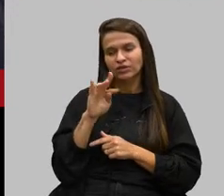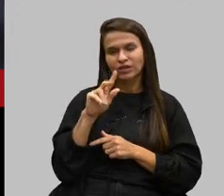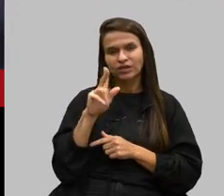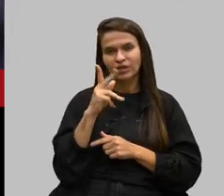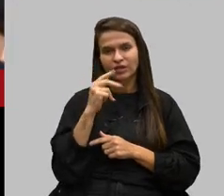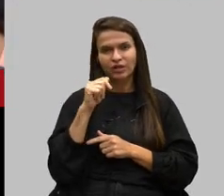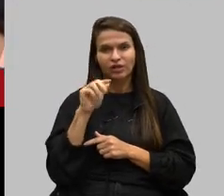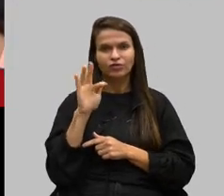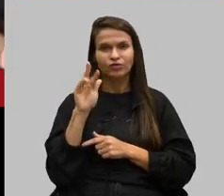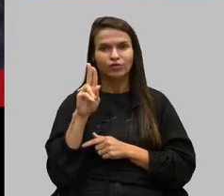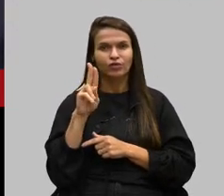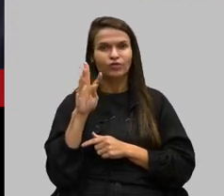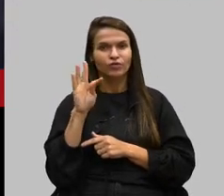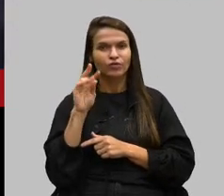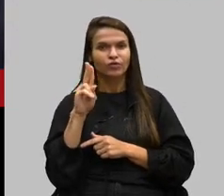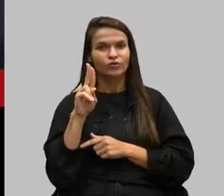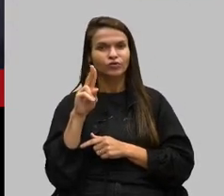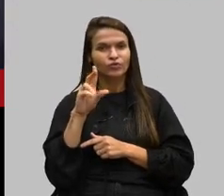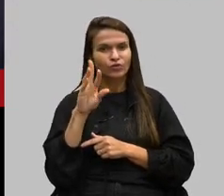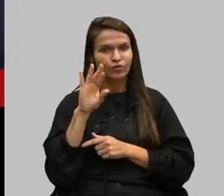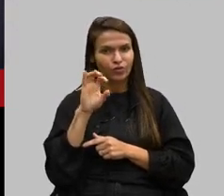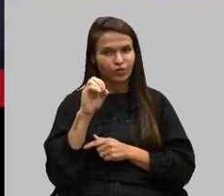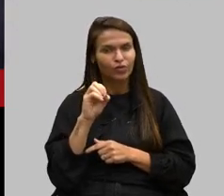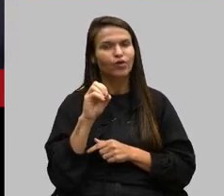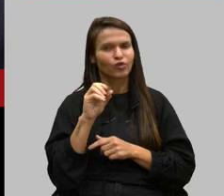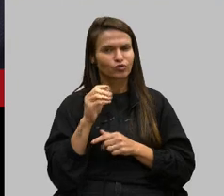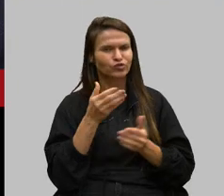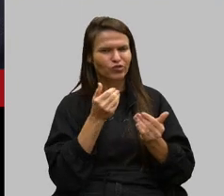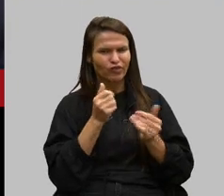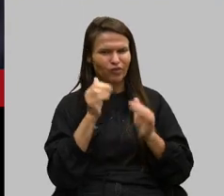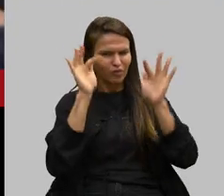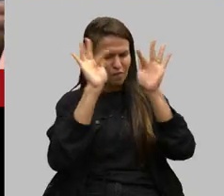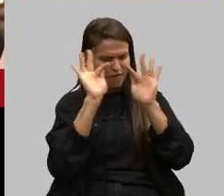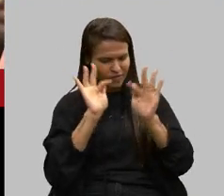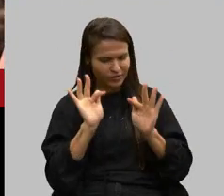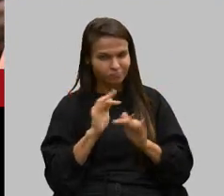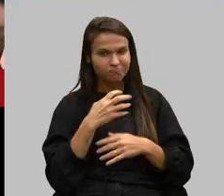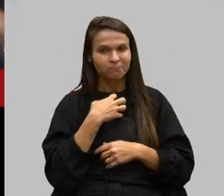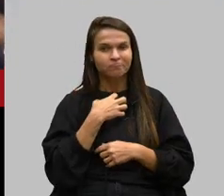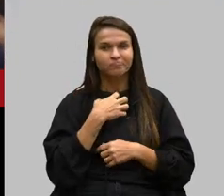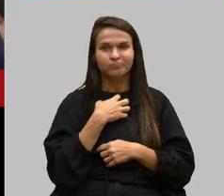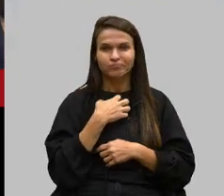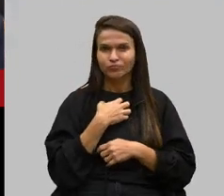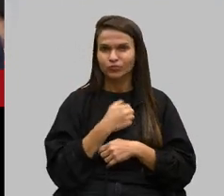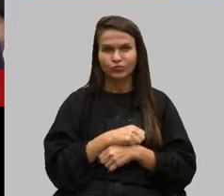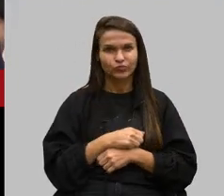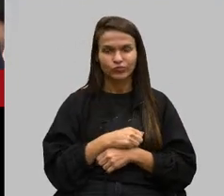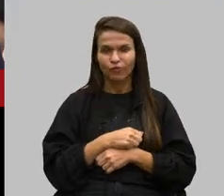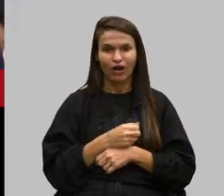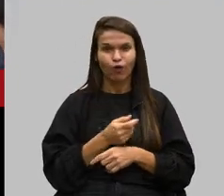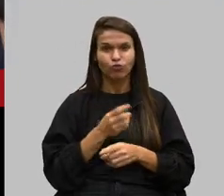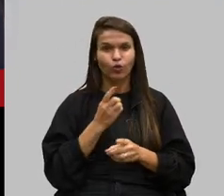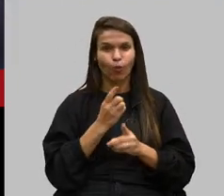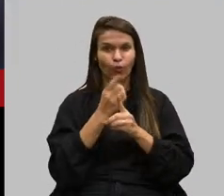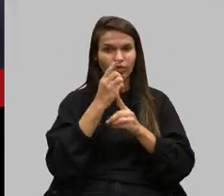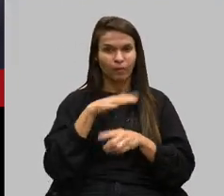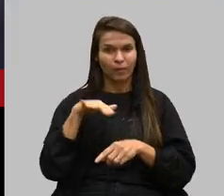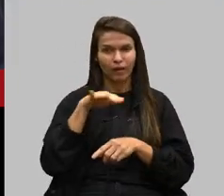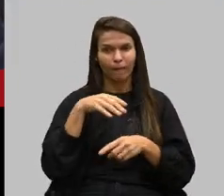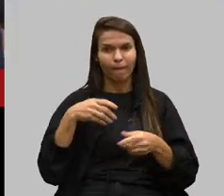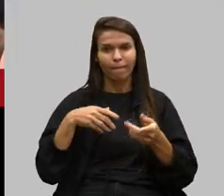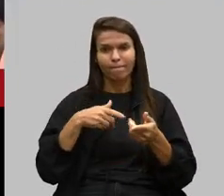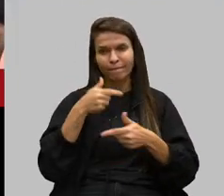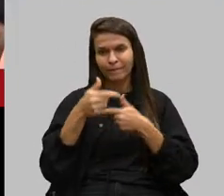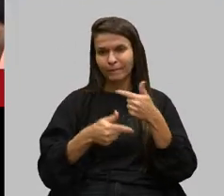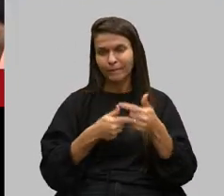formação H que pega ali o o canudinho deles fica uma felicidade danada não vai acha mercado de trabalho então não adianta